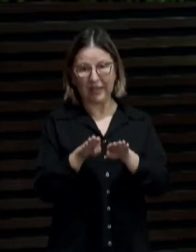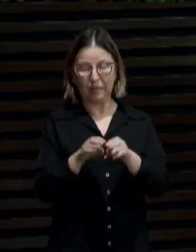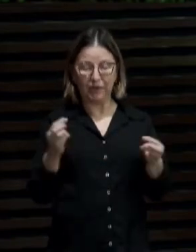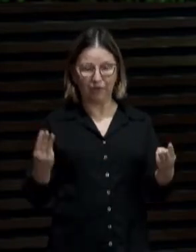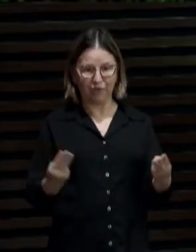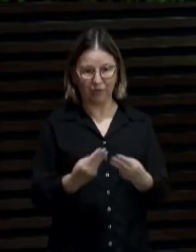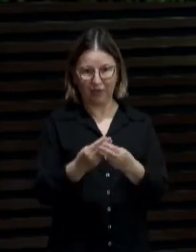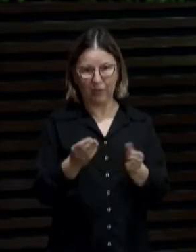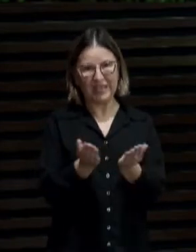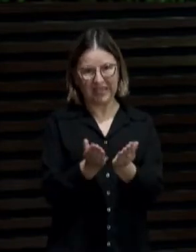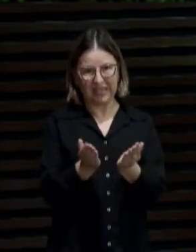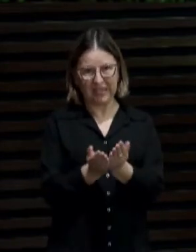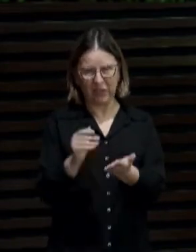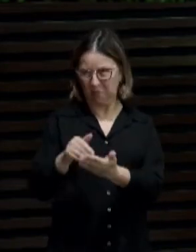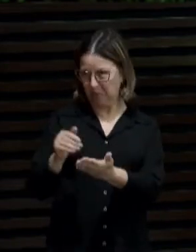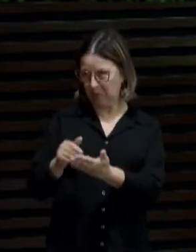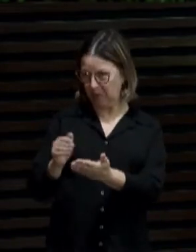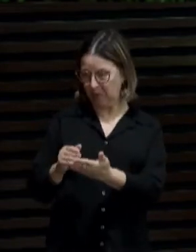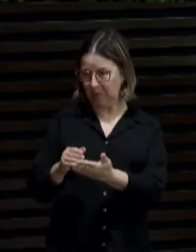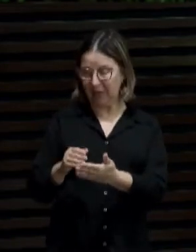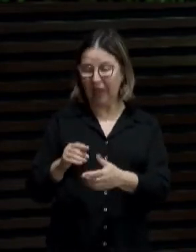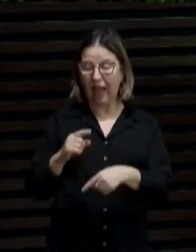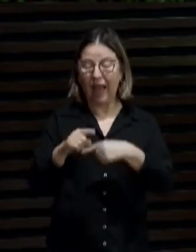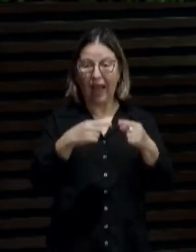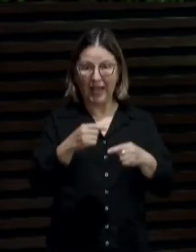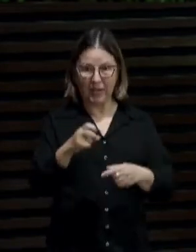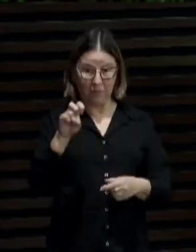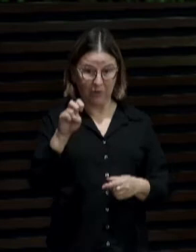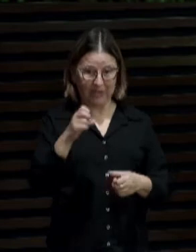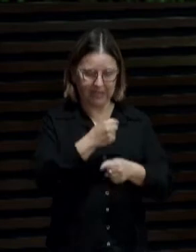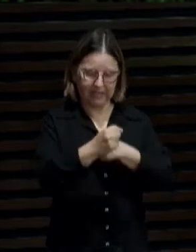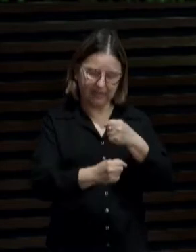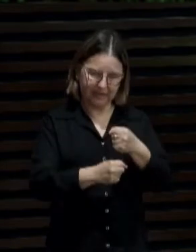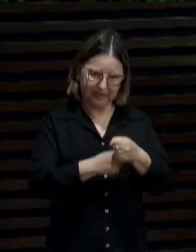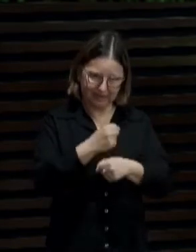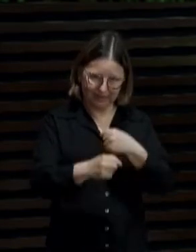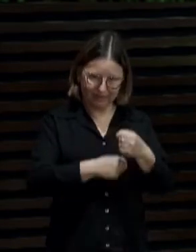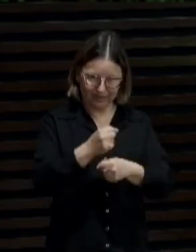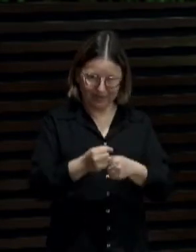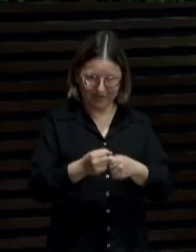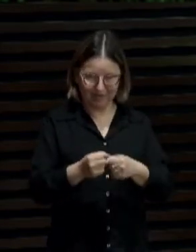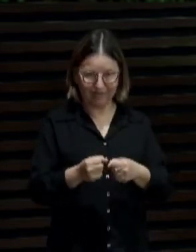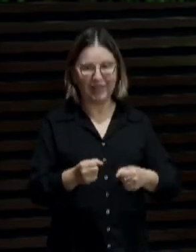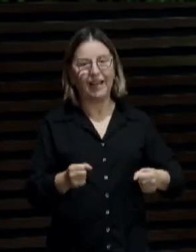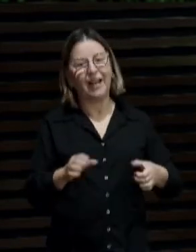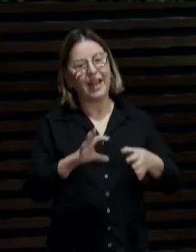foram autorizados a voltar para a capital do império. E quando os judeus cristãos chegaram à igreja de